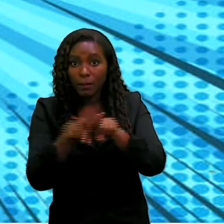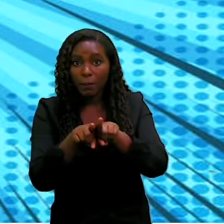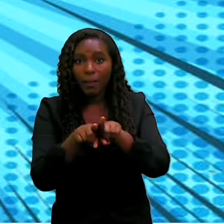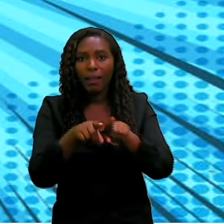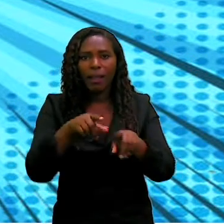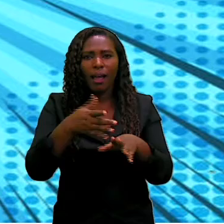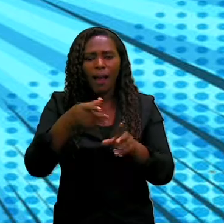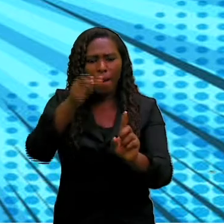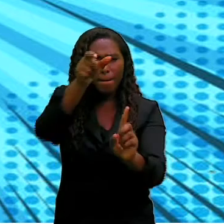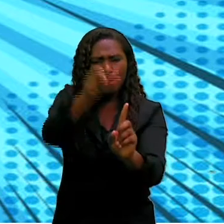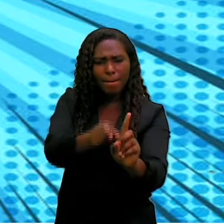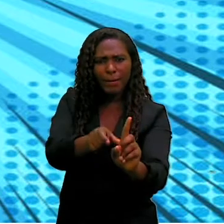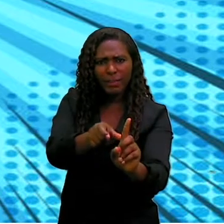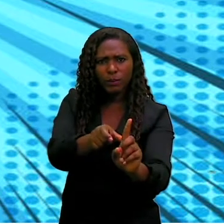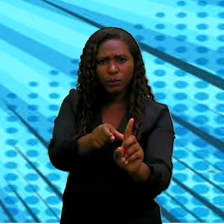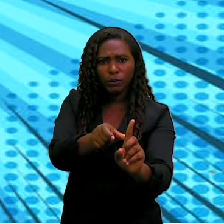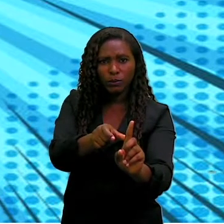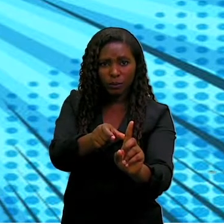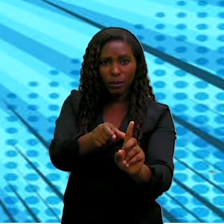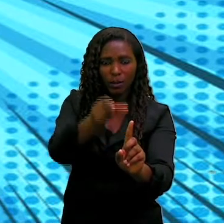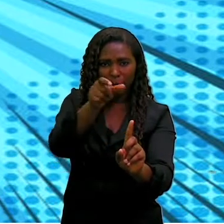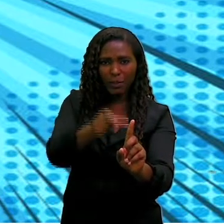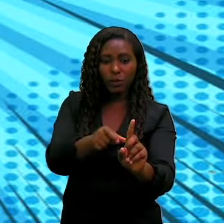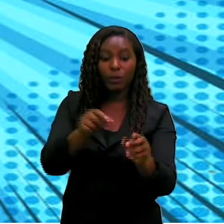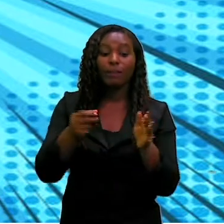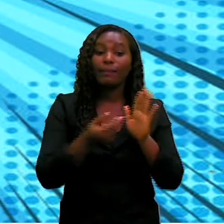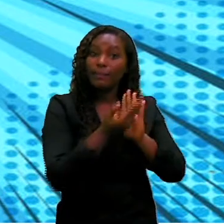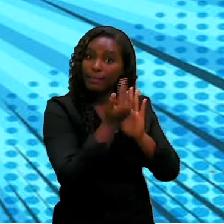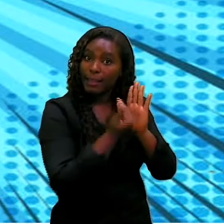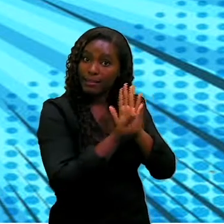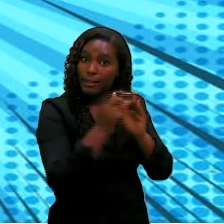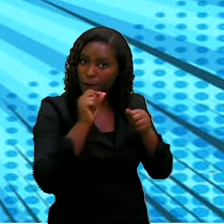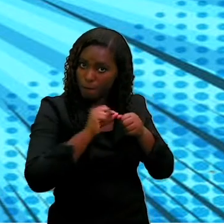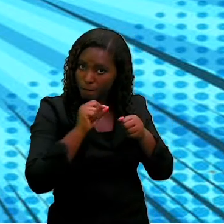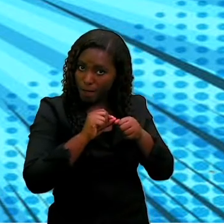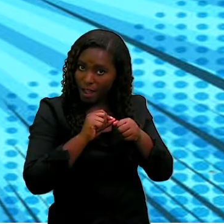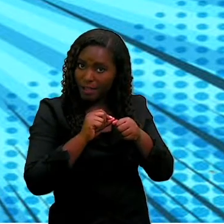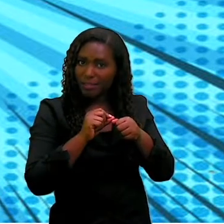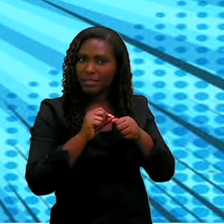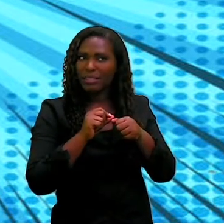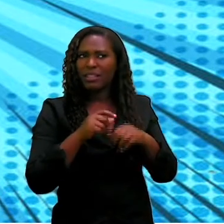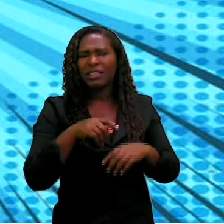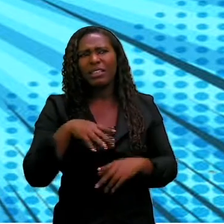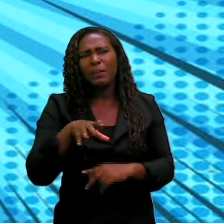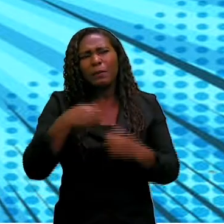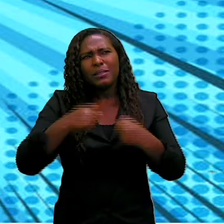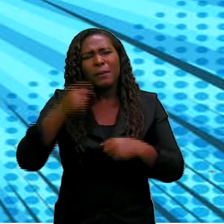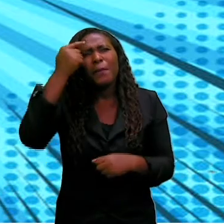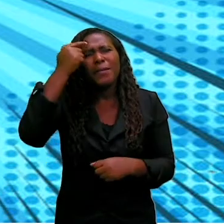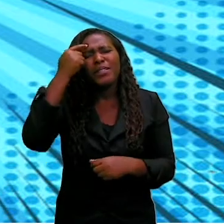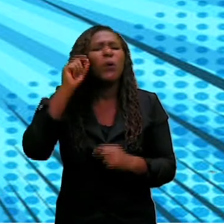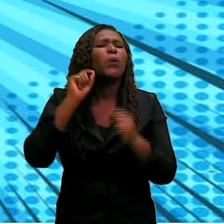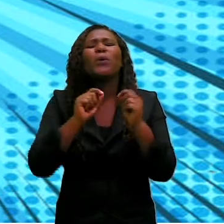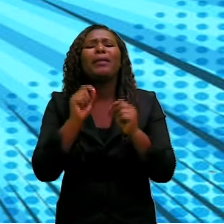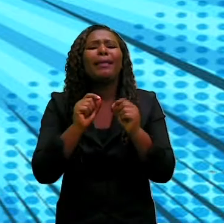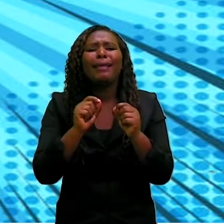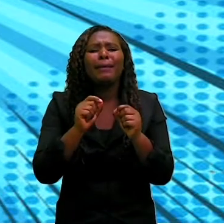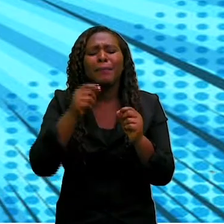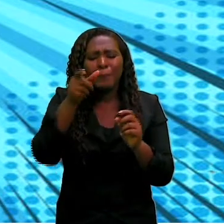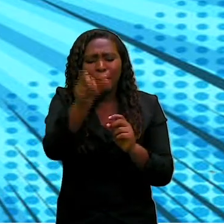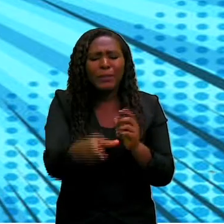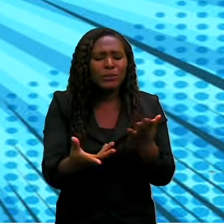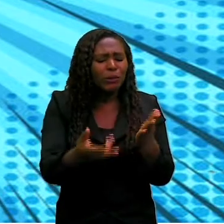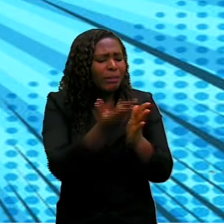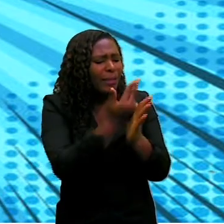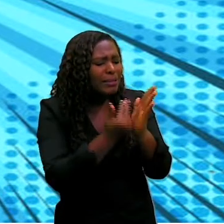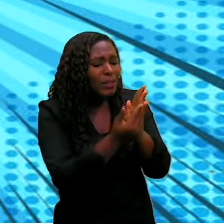aí os pressupostos, ou seja, aquelas suposições e subentendidos quando houverem, certo?